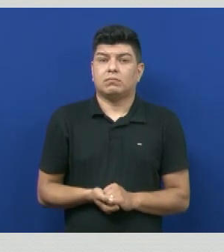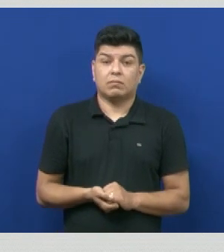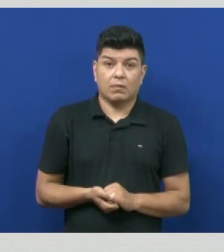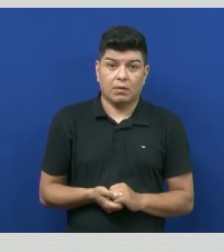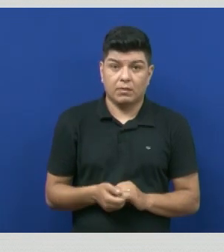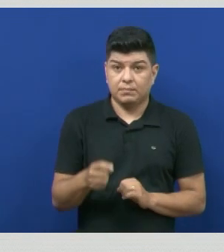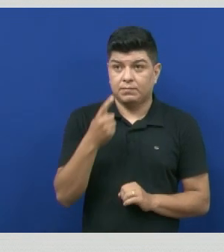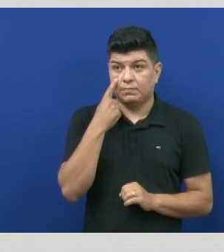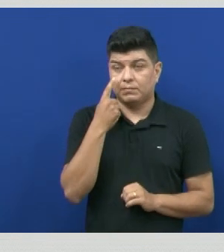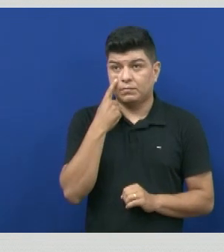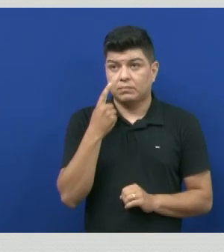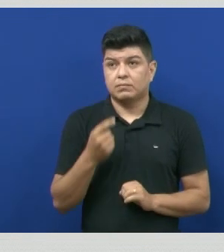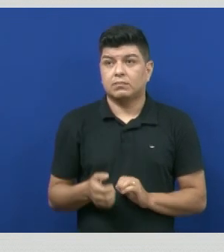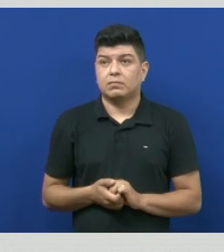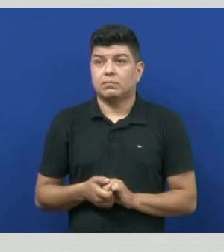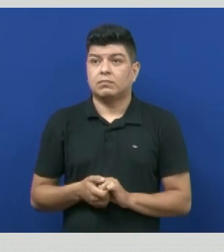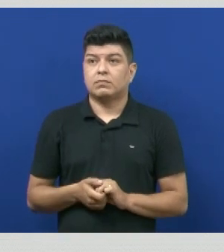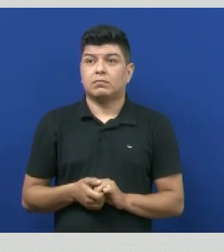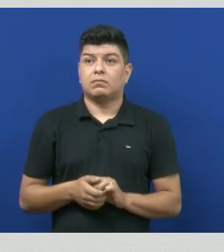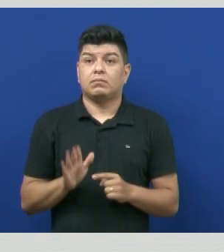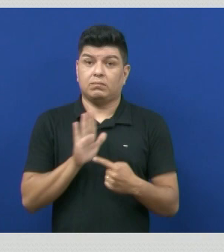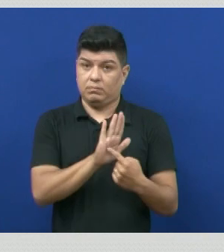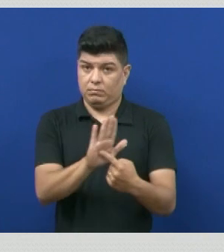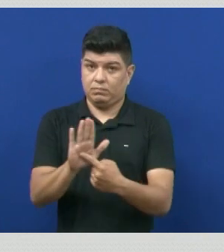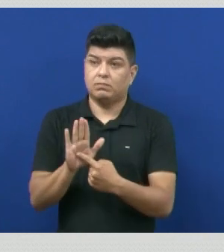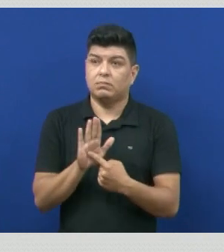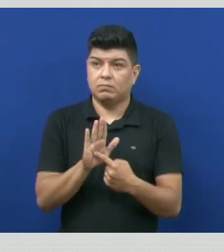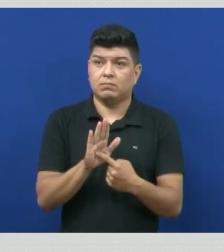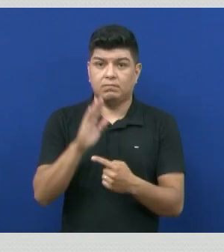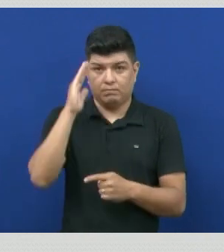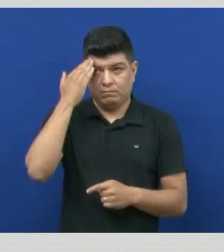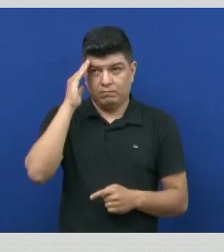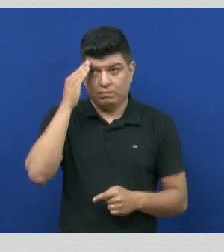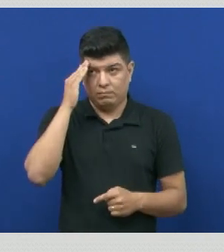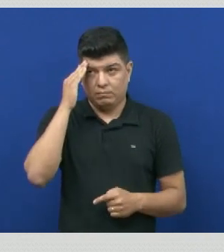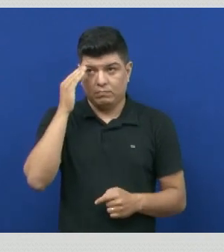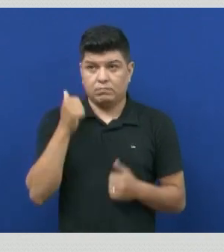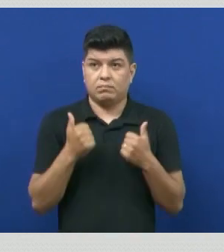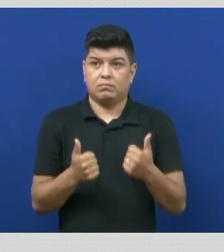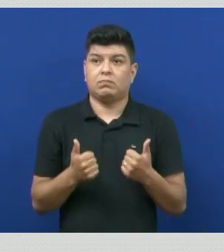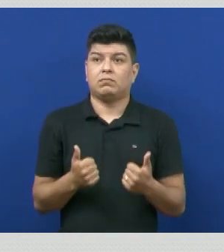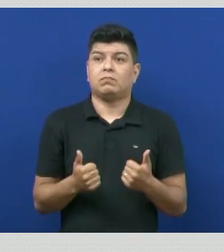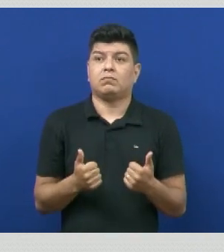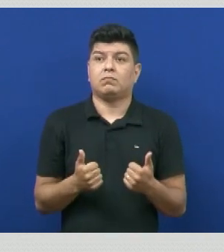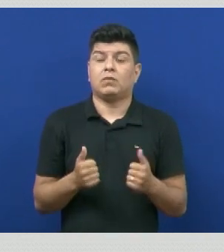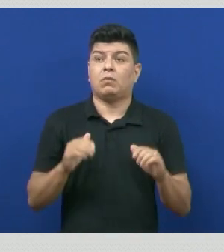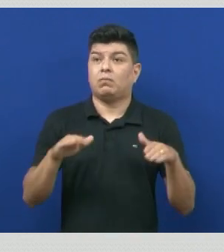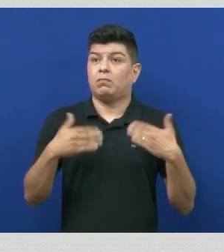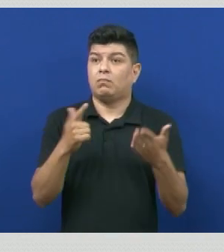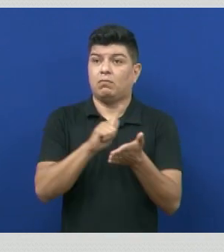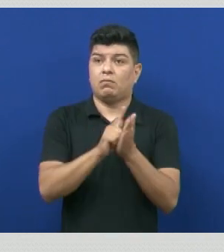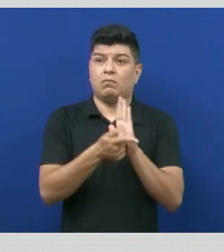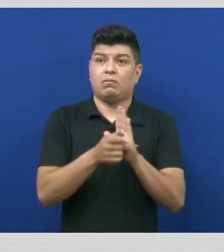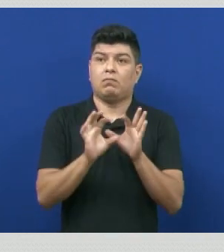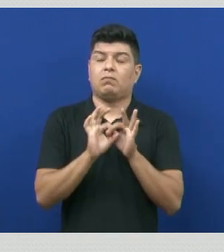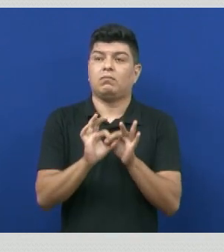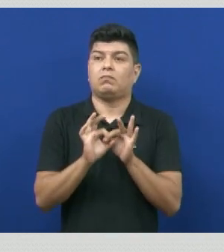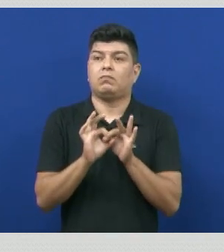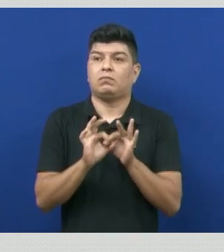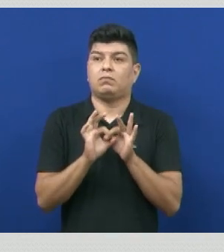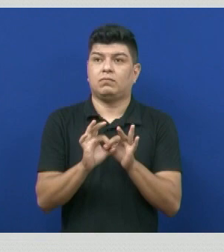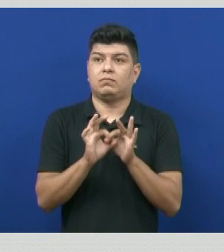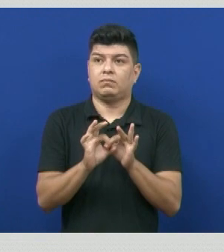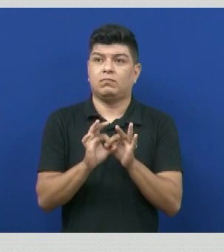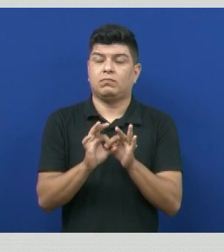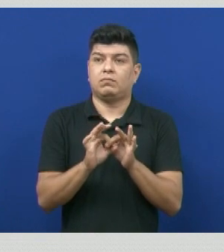Gente, tá aí argumentativo, mas é expositivo, tá? Entendam expositivo. Quais são os gêneros que estão ligados